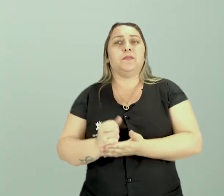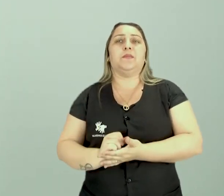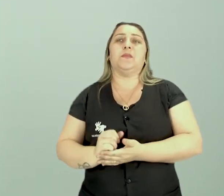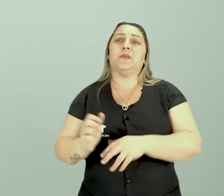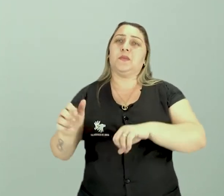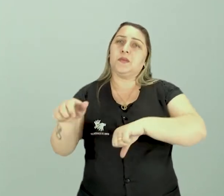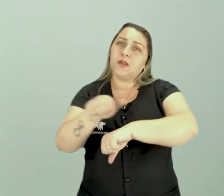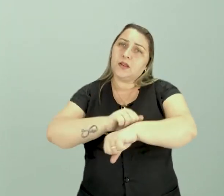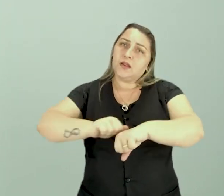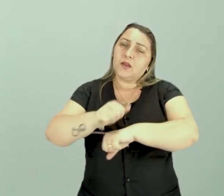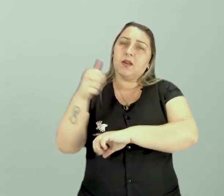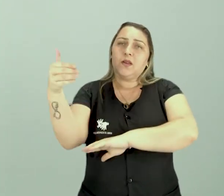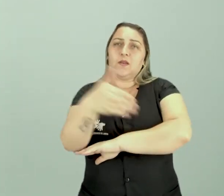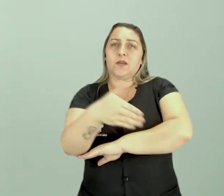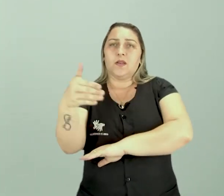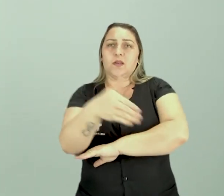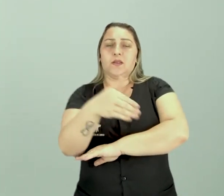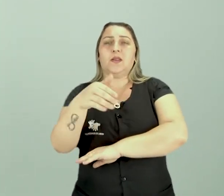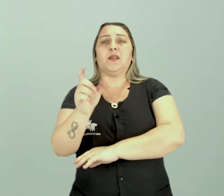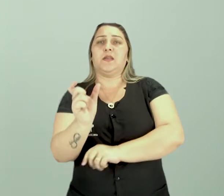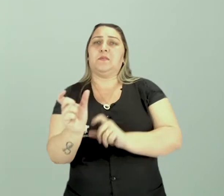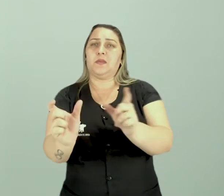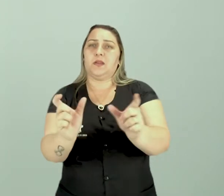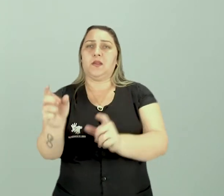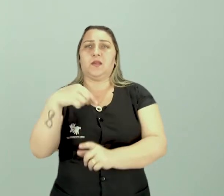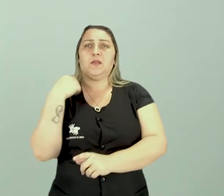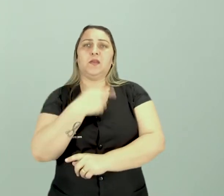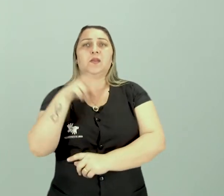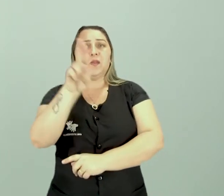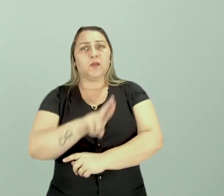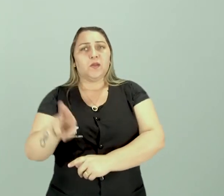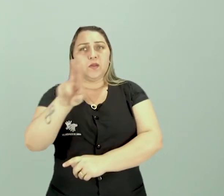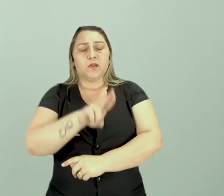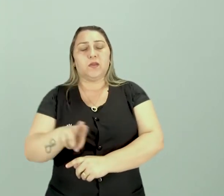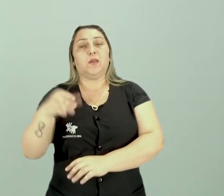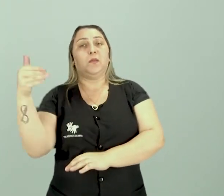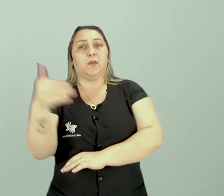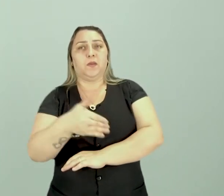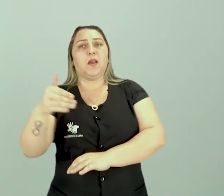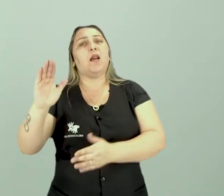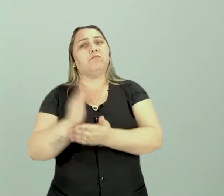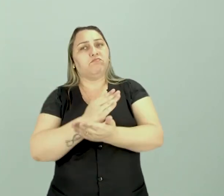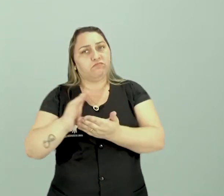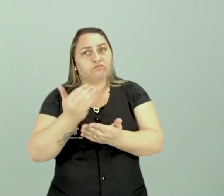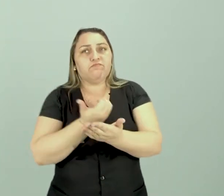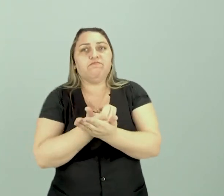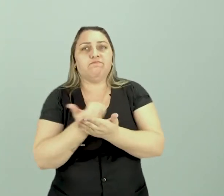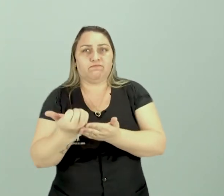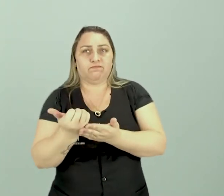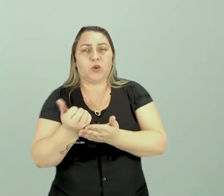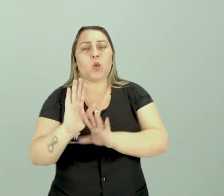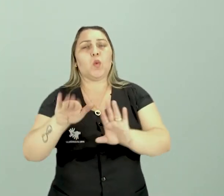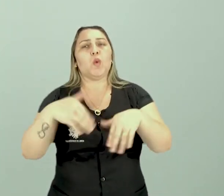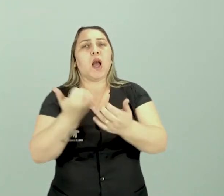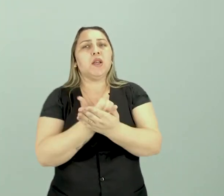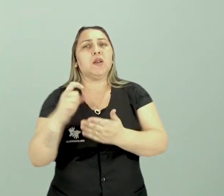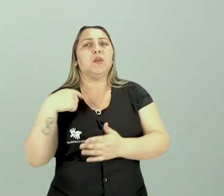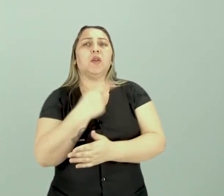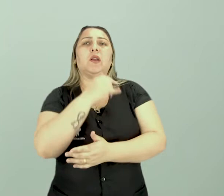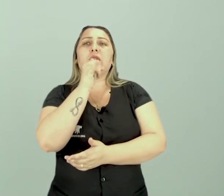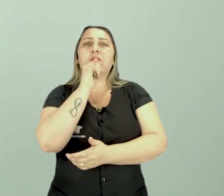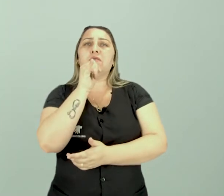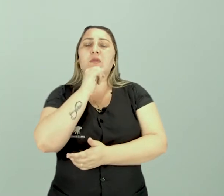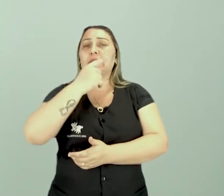os advérbios de frequência são justamente essas palavrinhas que nós usamos para dar a frequência de alguma ação. Então, qual é a ação do nosso exemplo